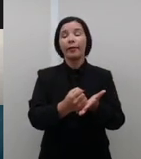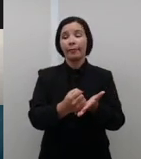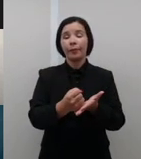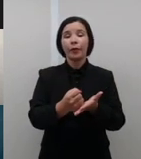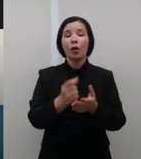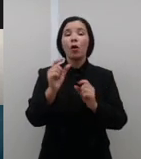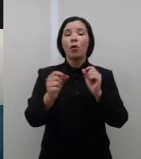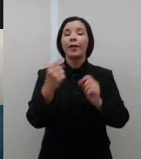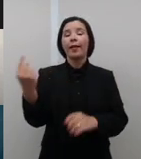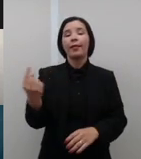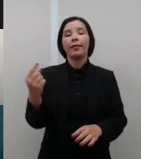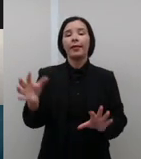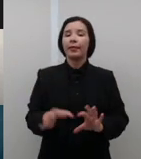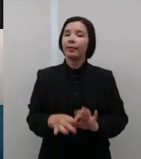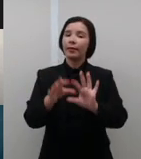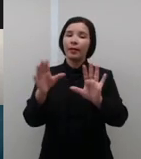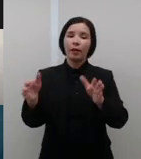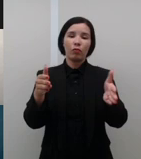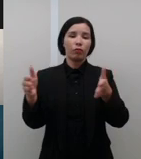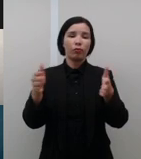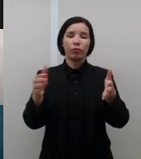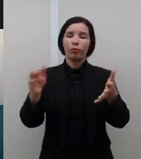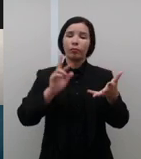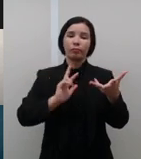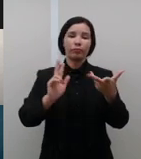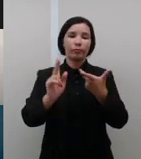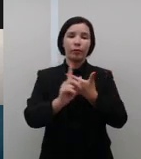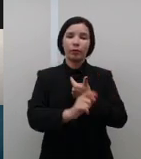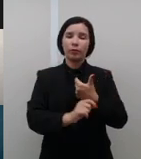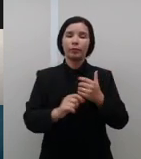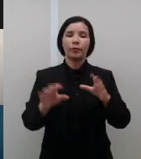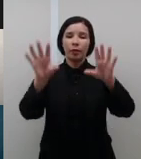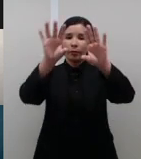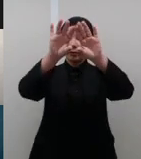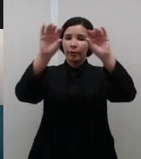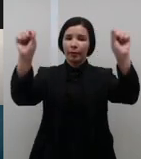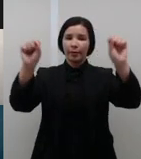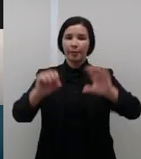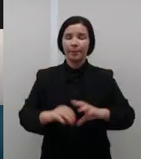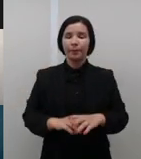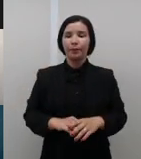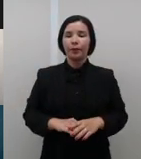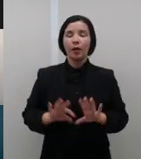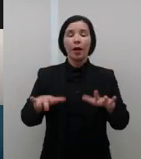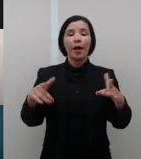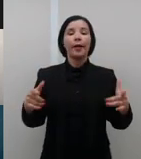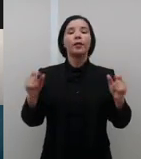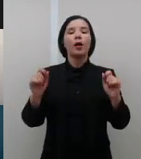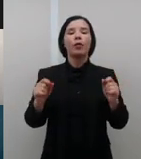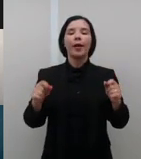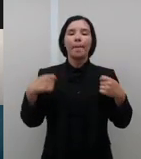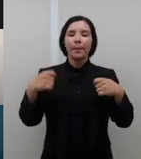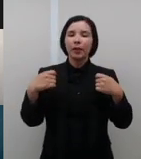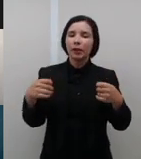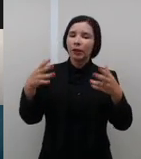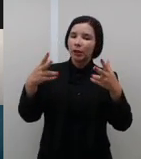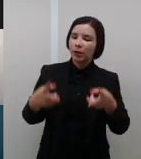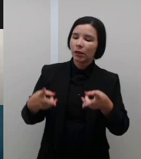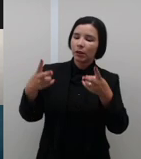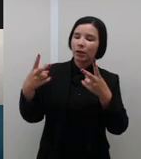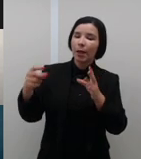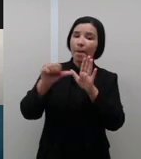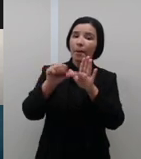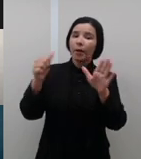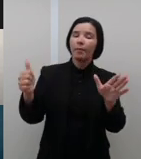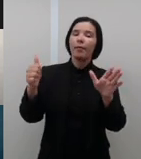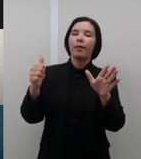adotados critérios temporais diversos pelos tribunais. Outro sim, deve-se prestigiar a primeira decisão tomada pela comissão do concurso